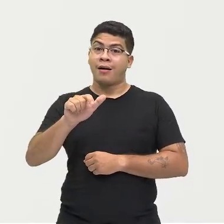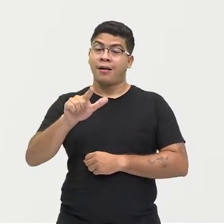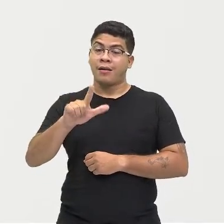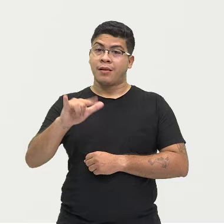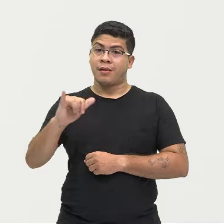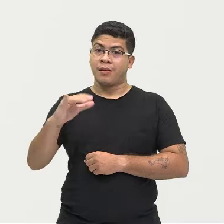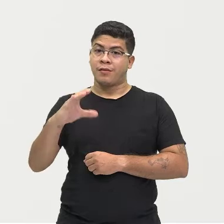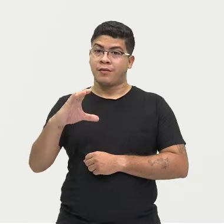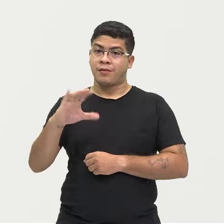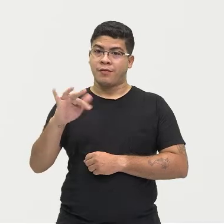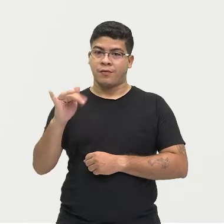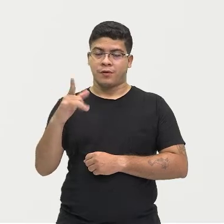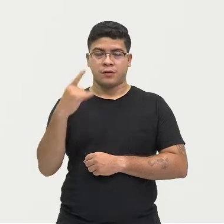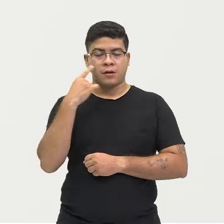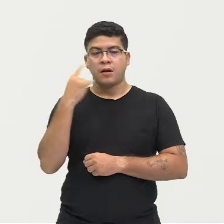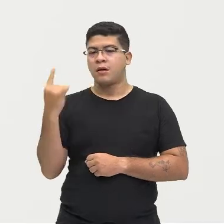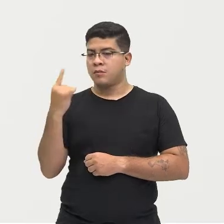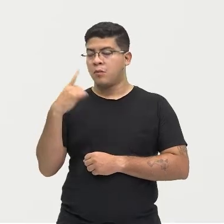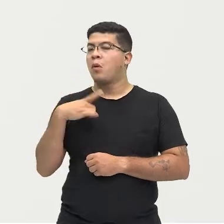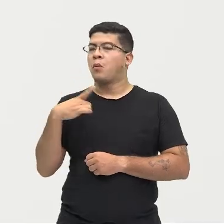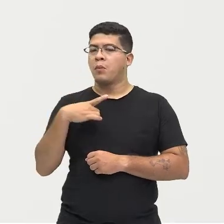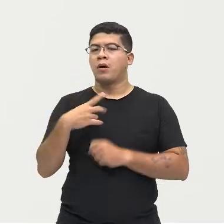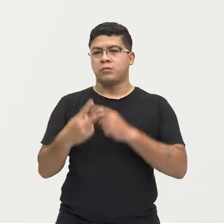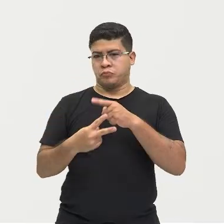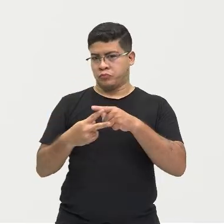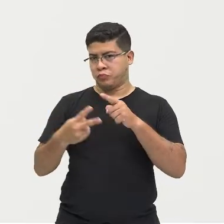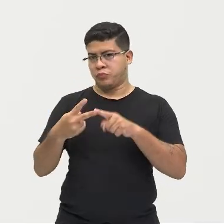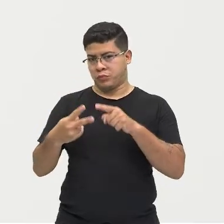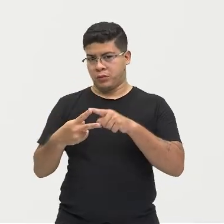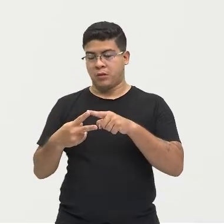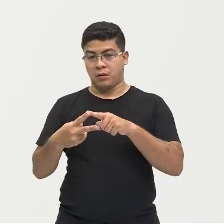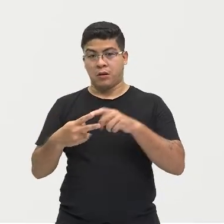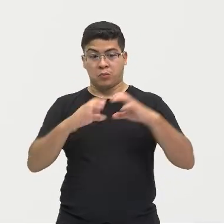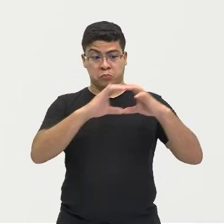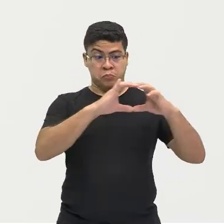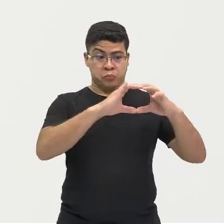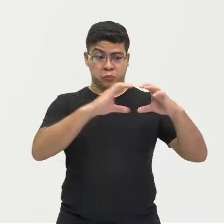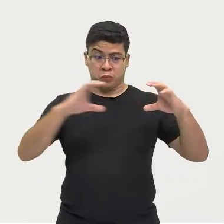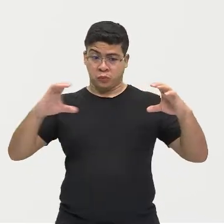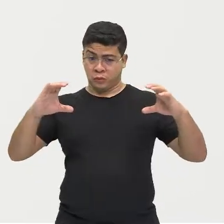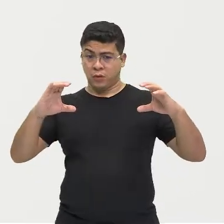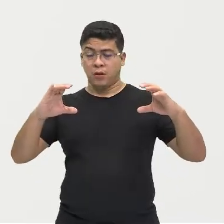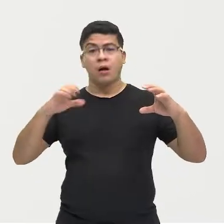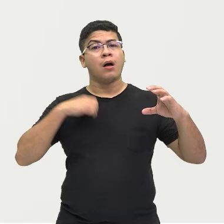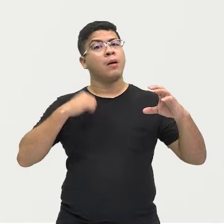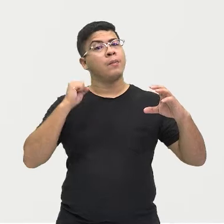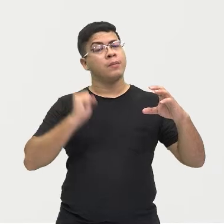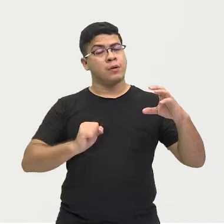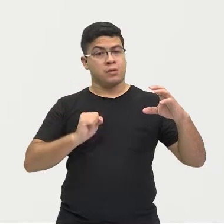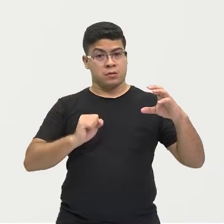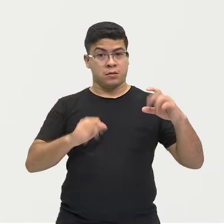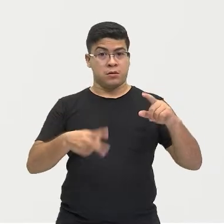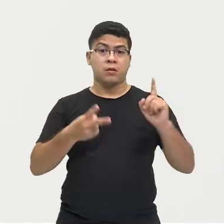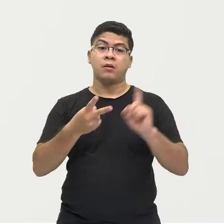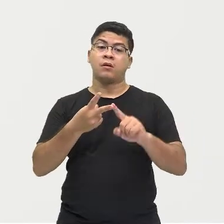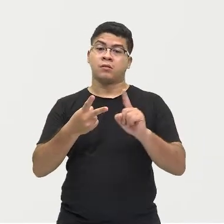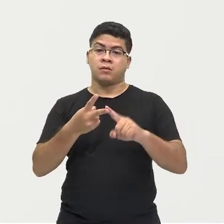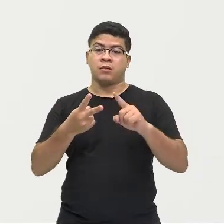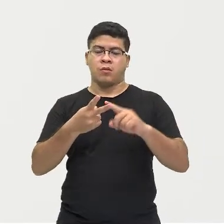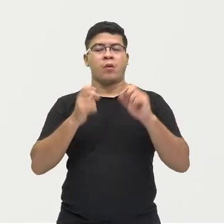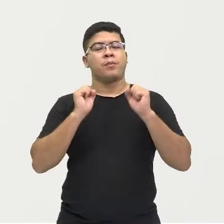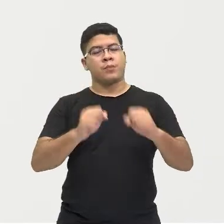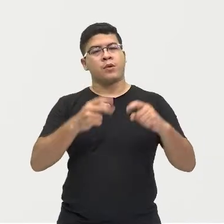aminas aromáticas, que tem o anel aromático. Não esqueça, o que é o anel aromático? É esse aqui, ó, que